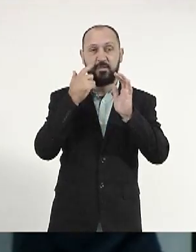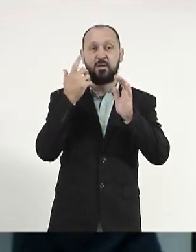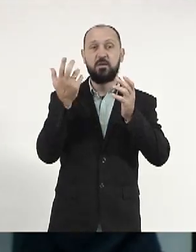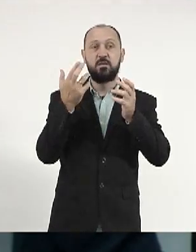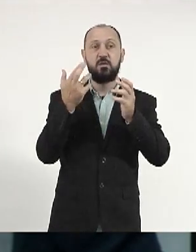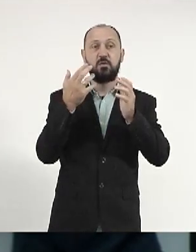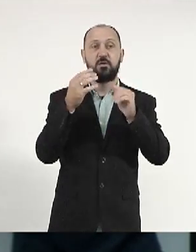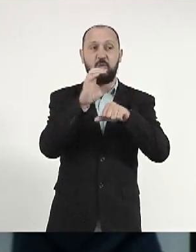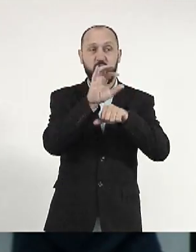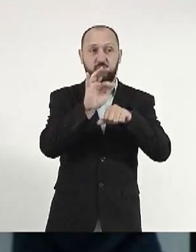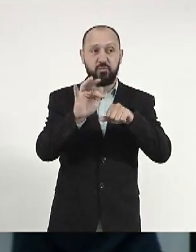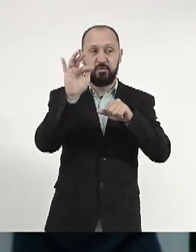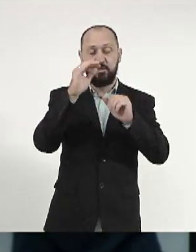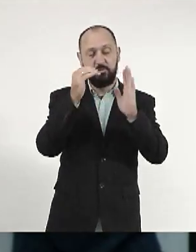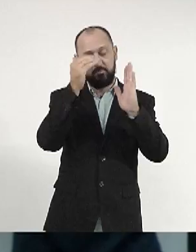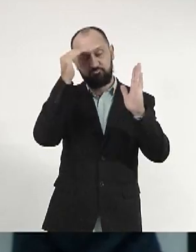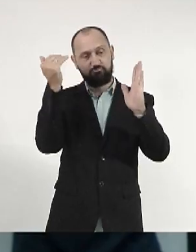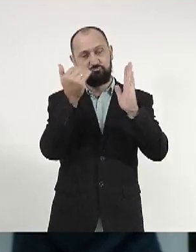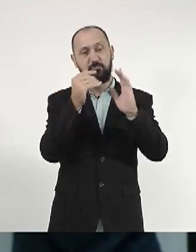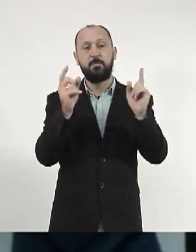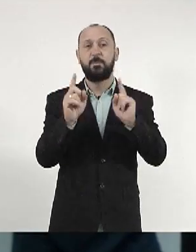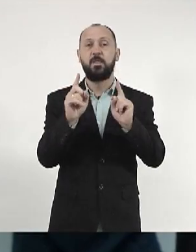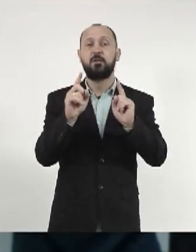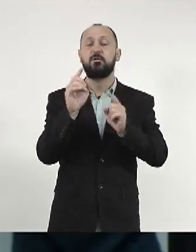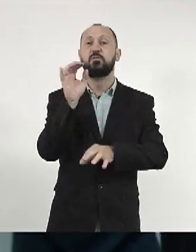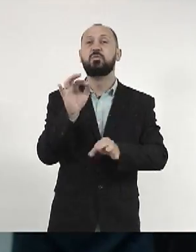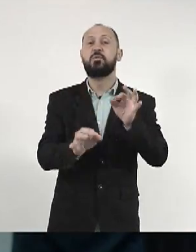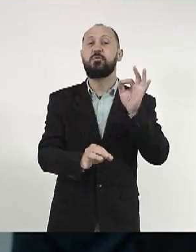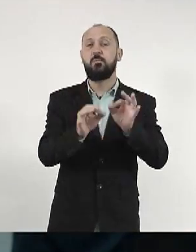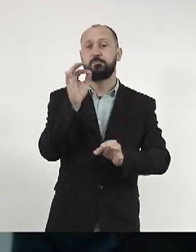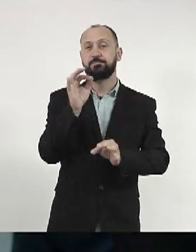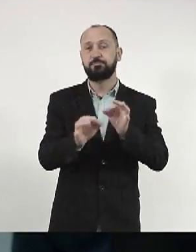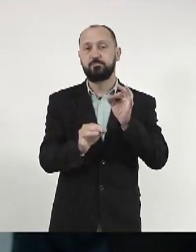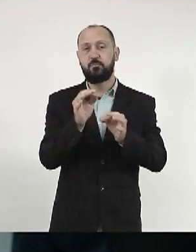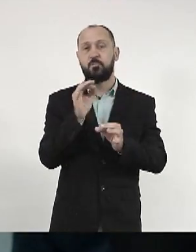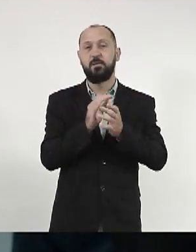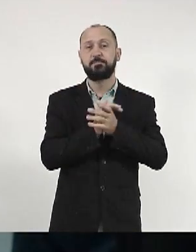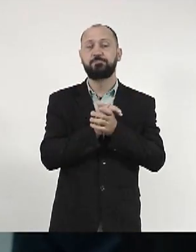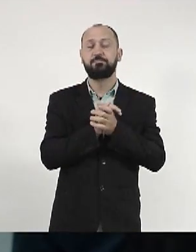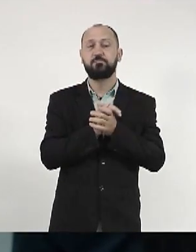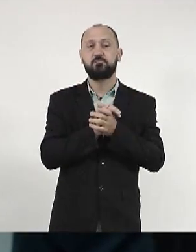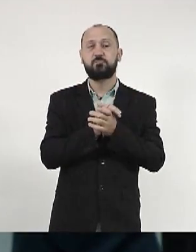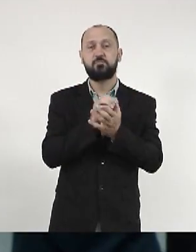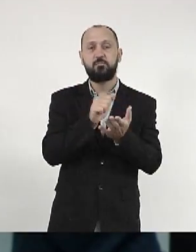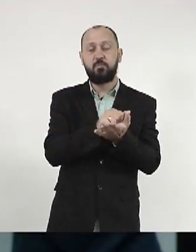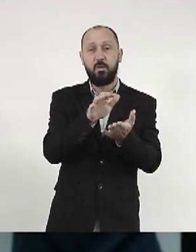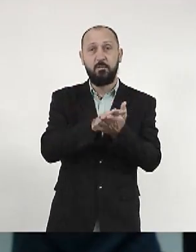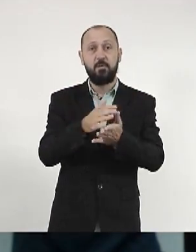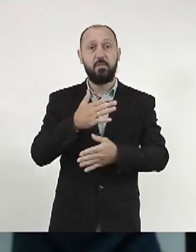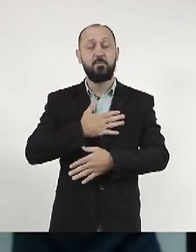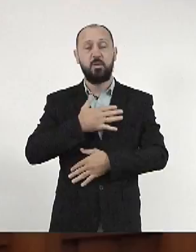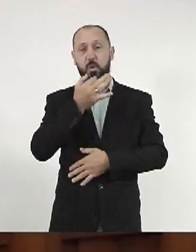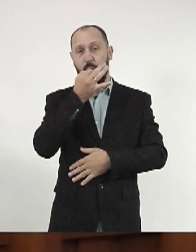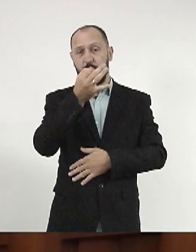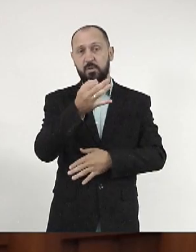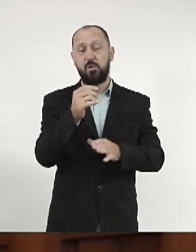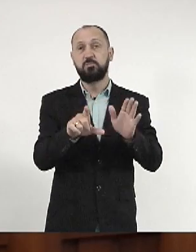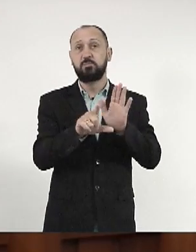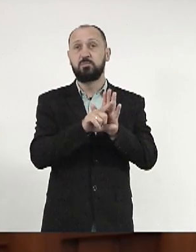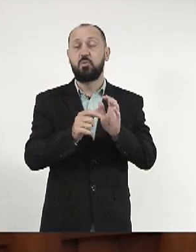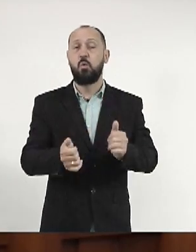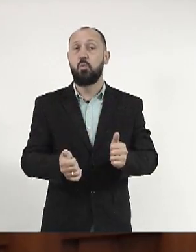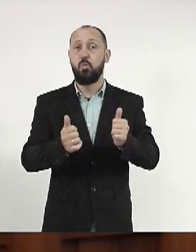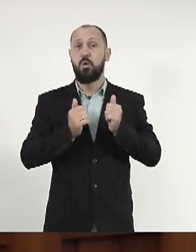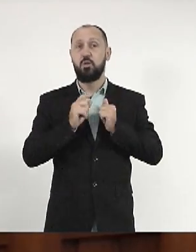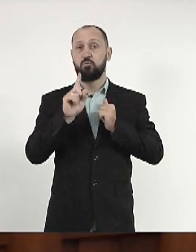respeita a Constituição, ele está fazendo uns julgamentos e umas condenações, na minha visão de leigo, não